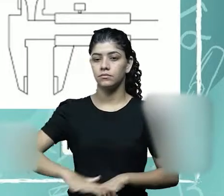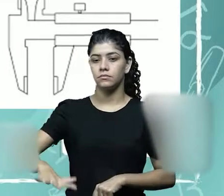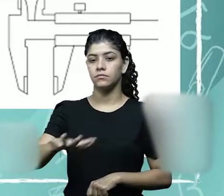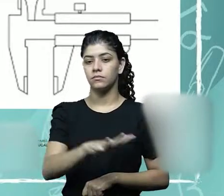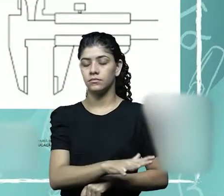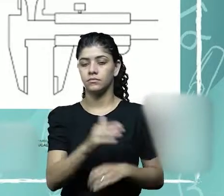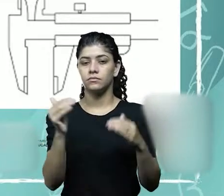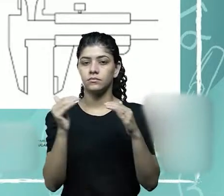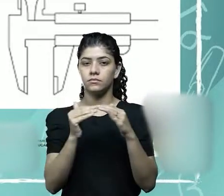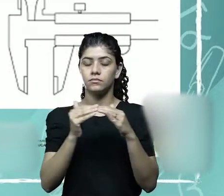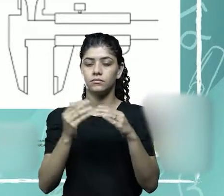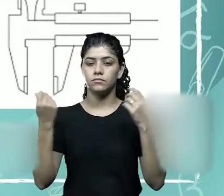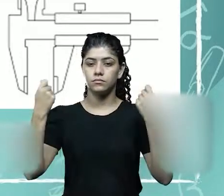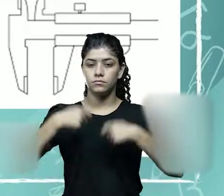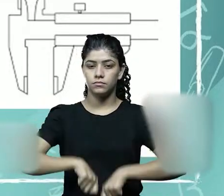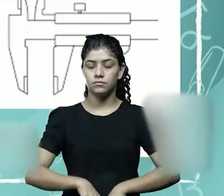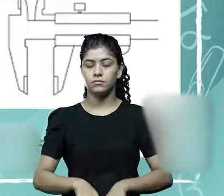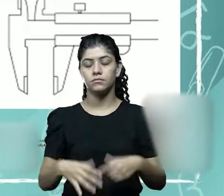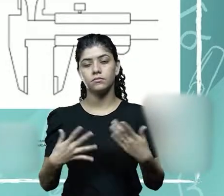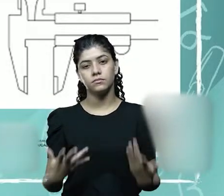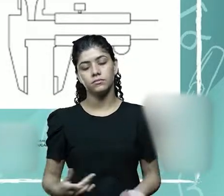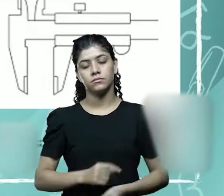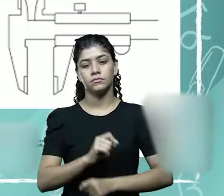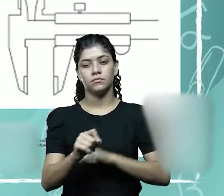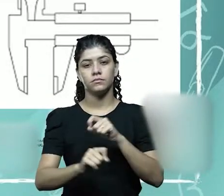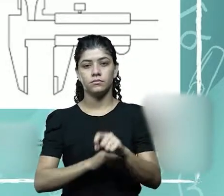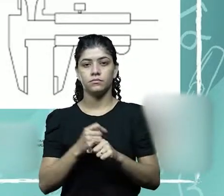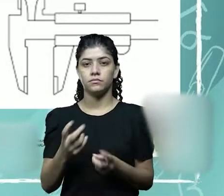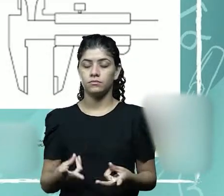de contato possível. E aí sim,